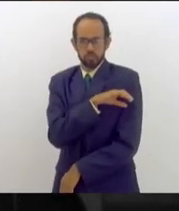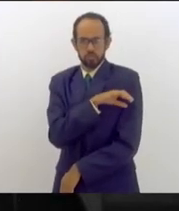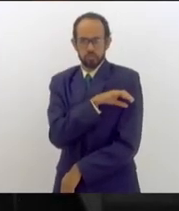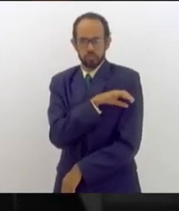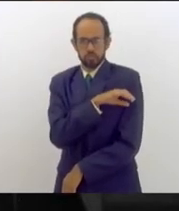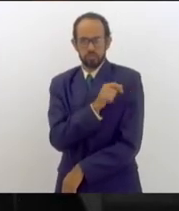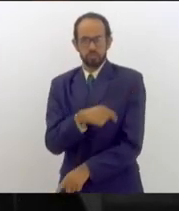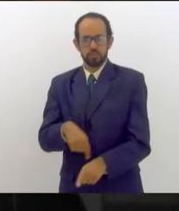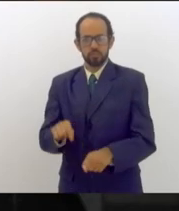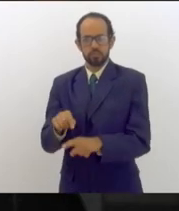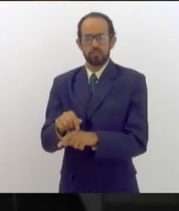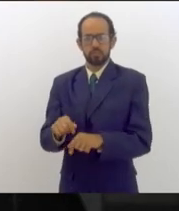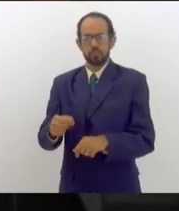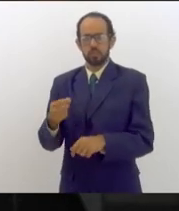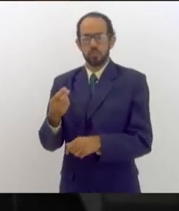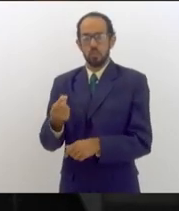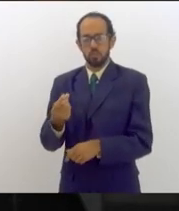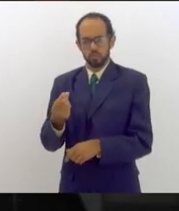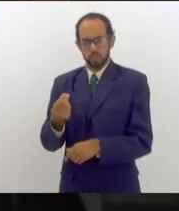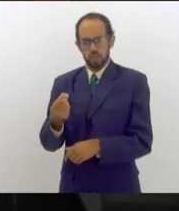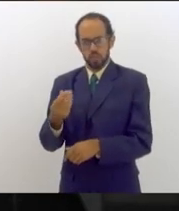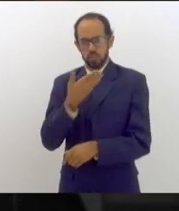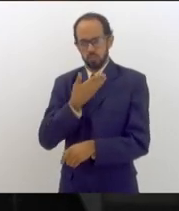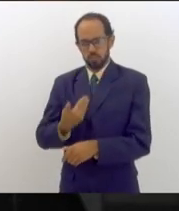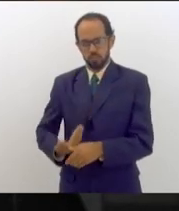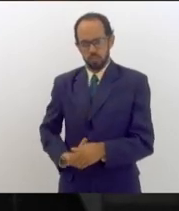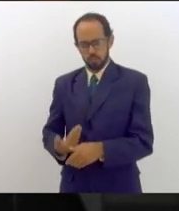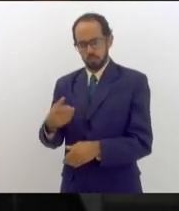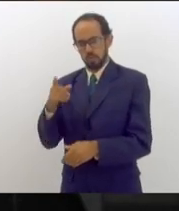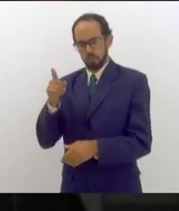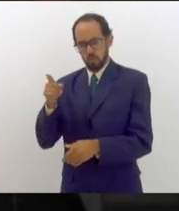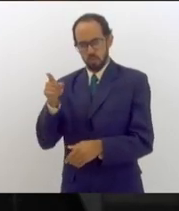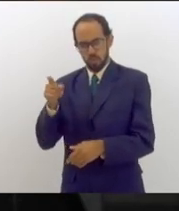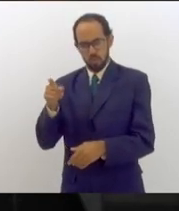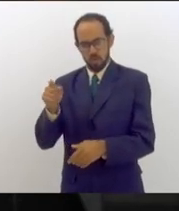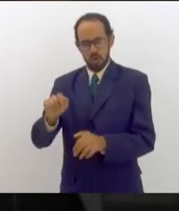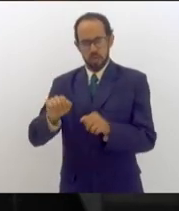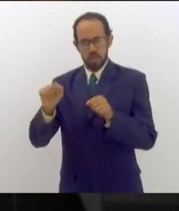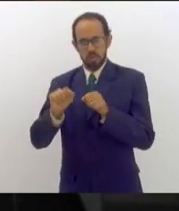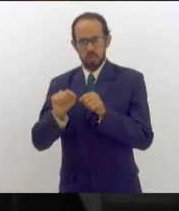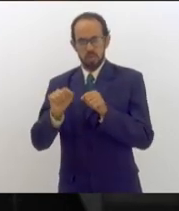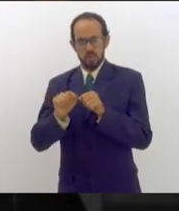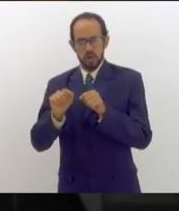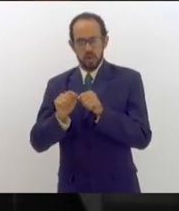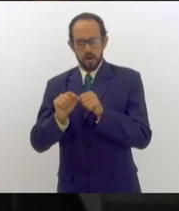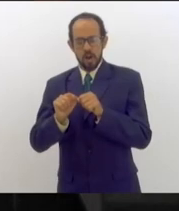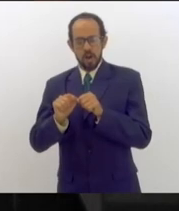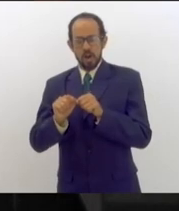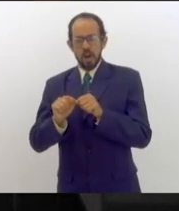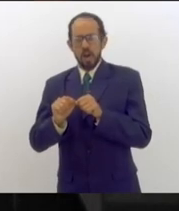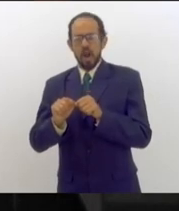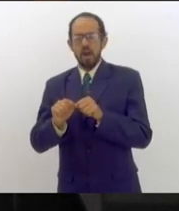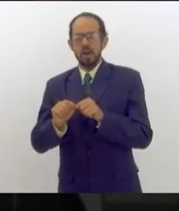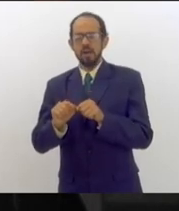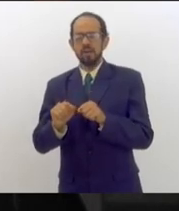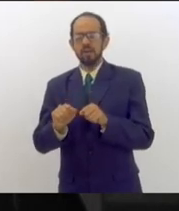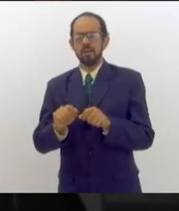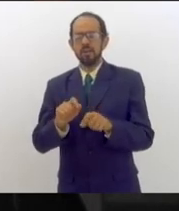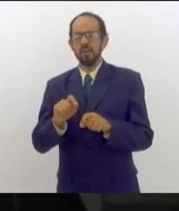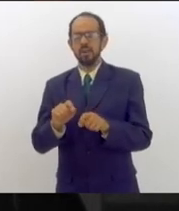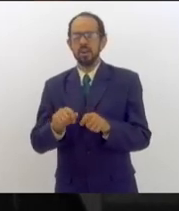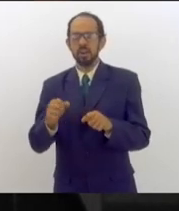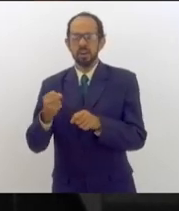mediante esse recurso público está sendo foi cedido né para essa